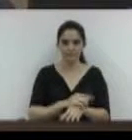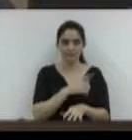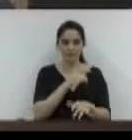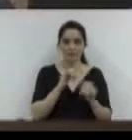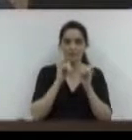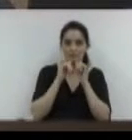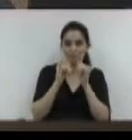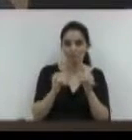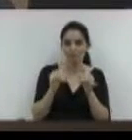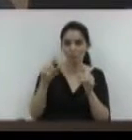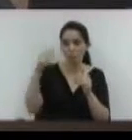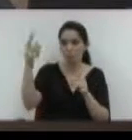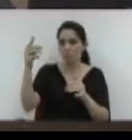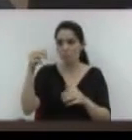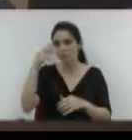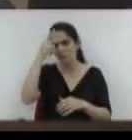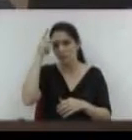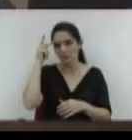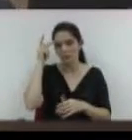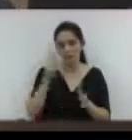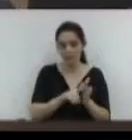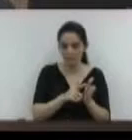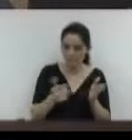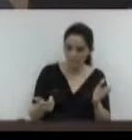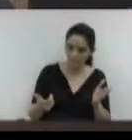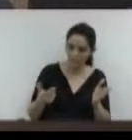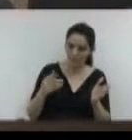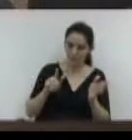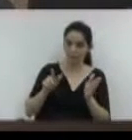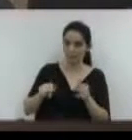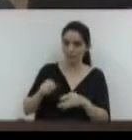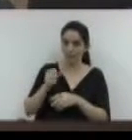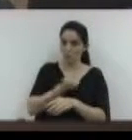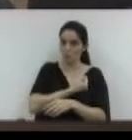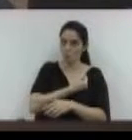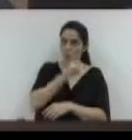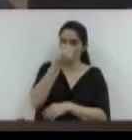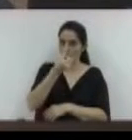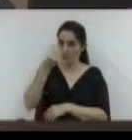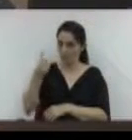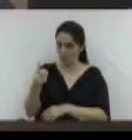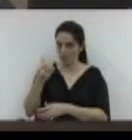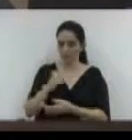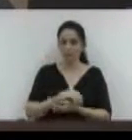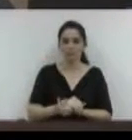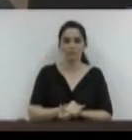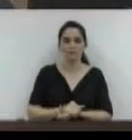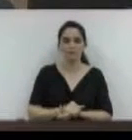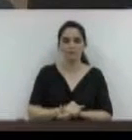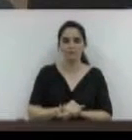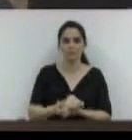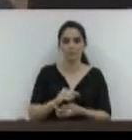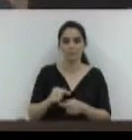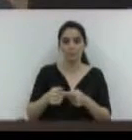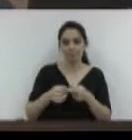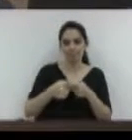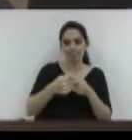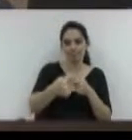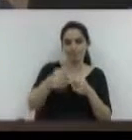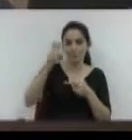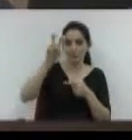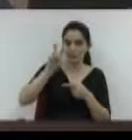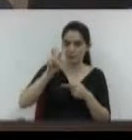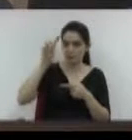de terceiros, folha 66. Ao final foi concedido prazo de 5 dias para a apresentação